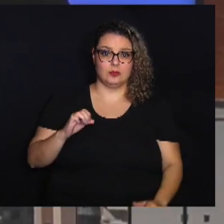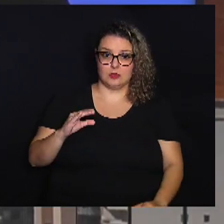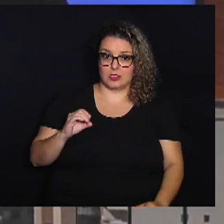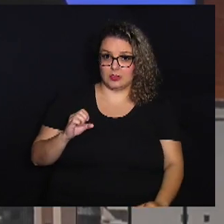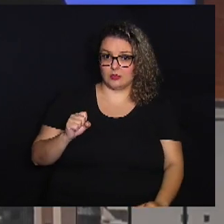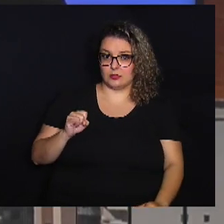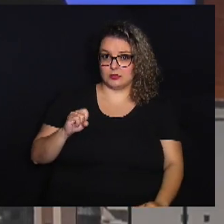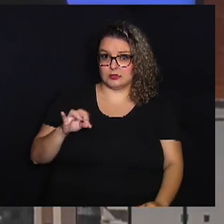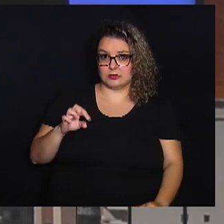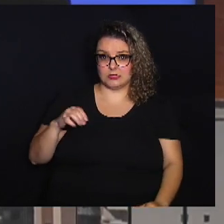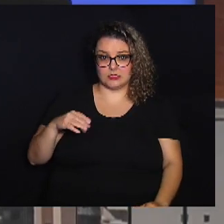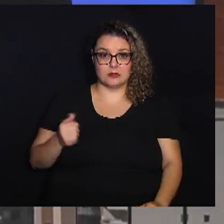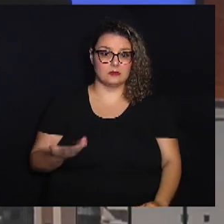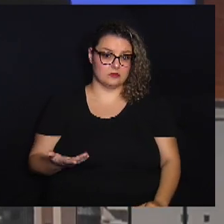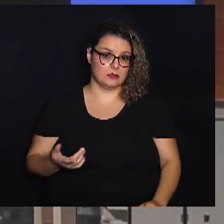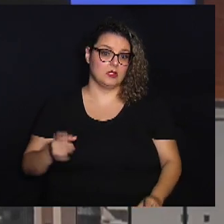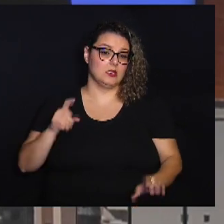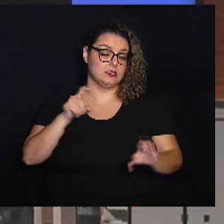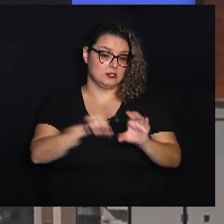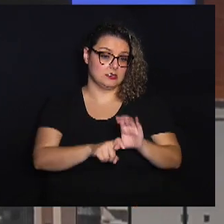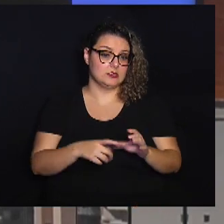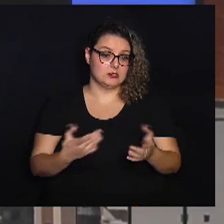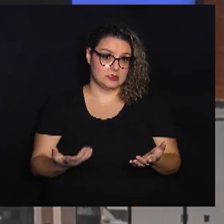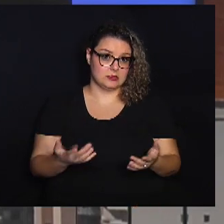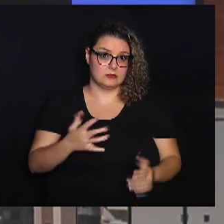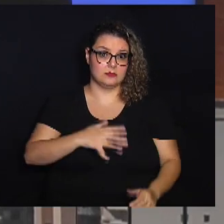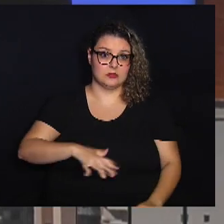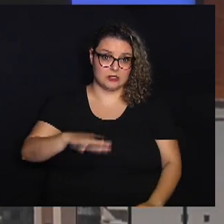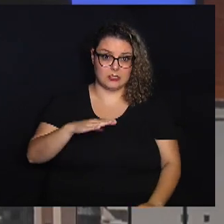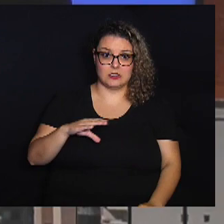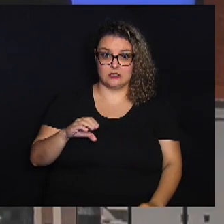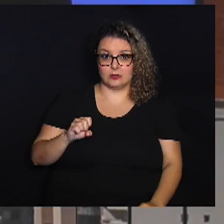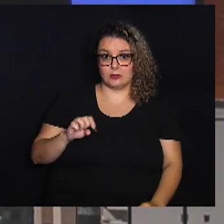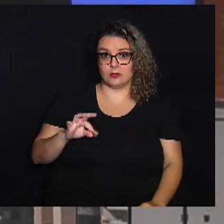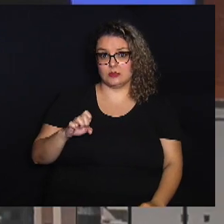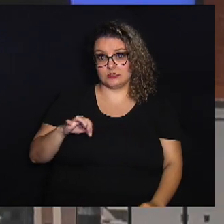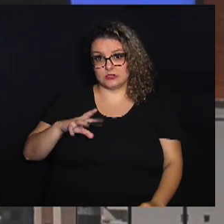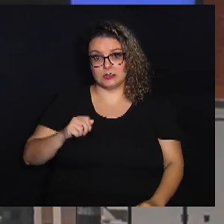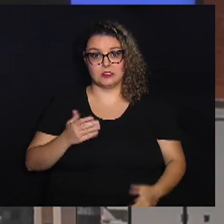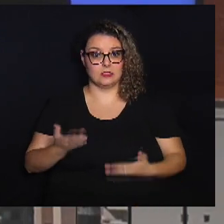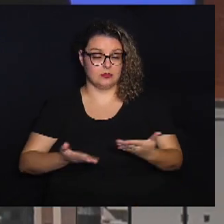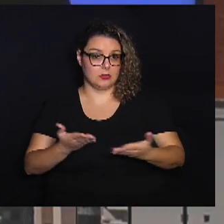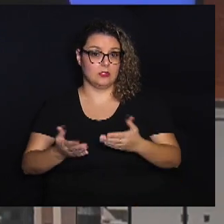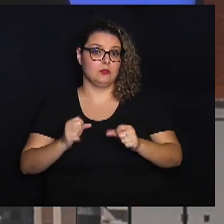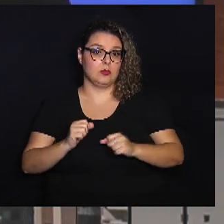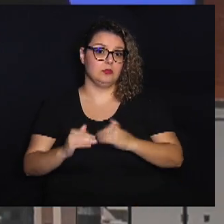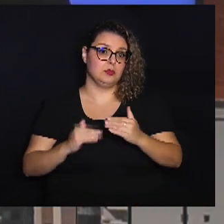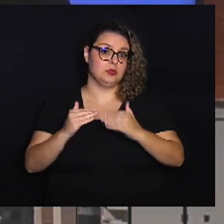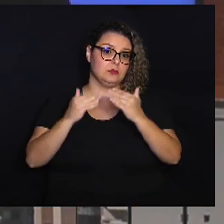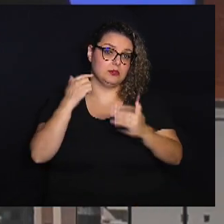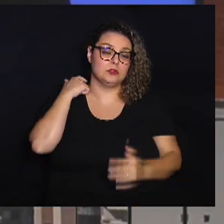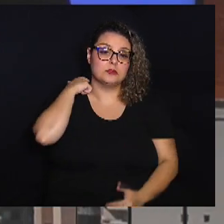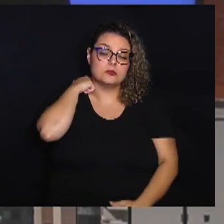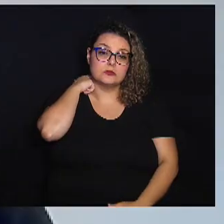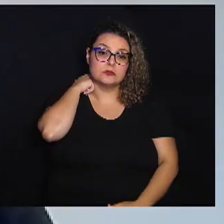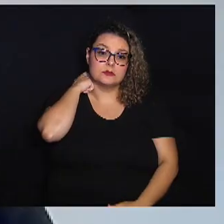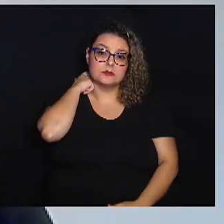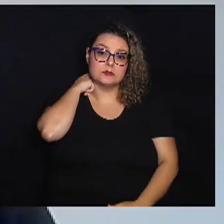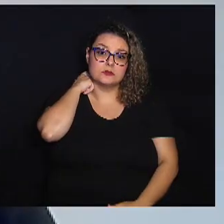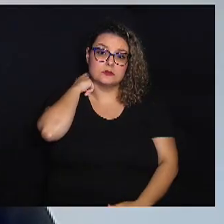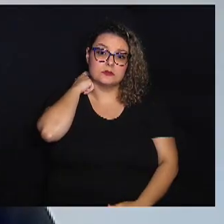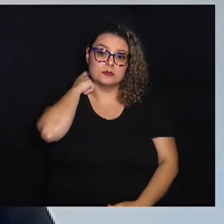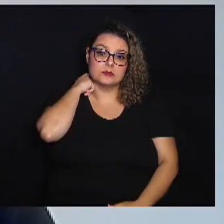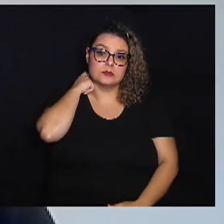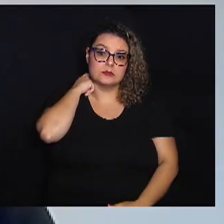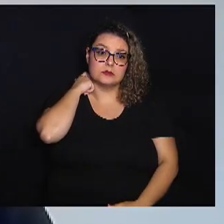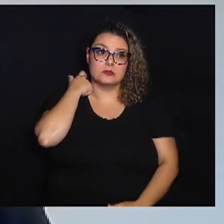que dependem ali da área costeira preservada para poder se desenvolver, né?